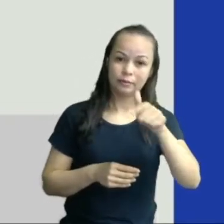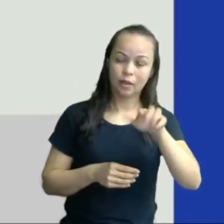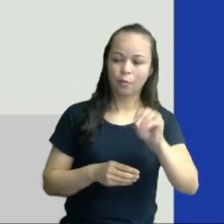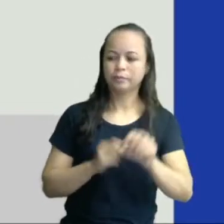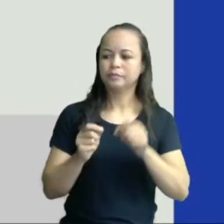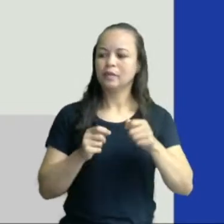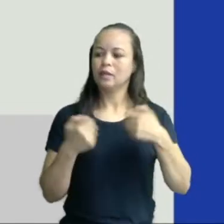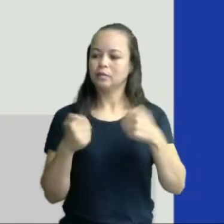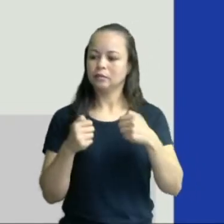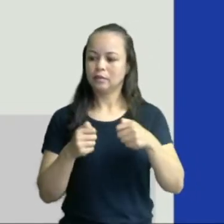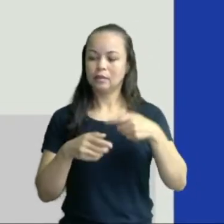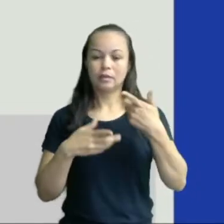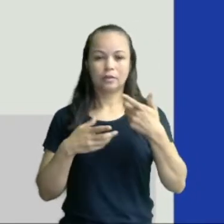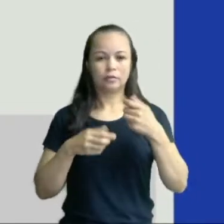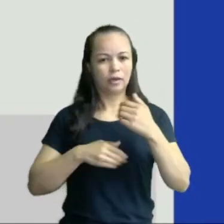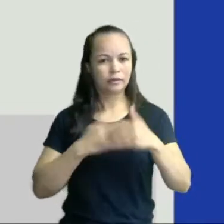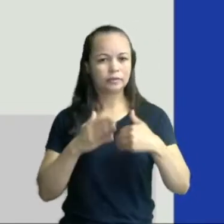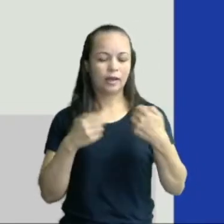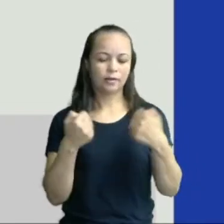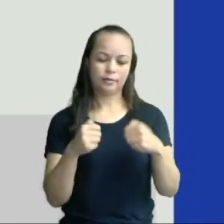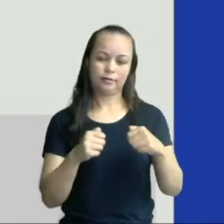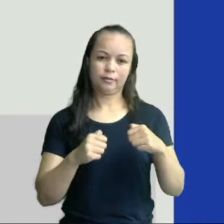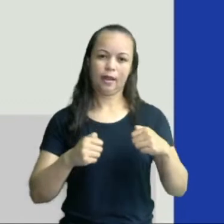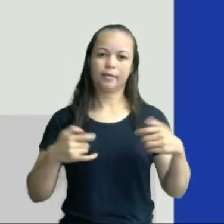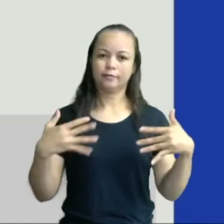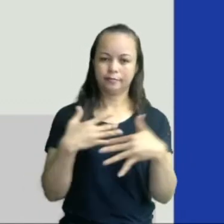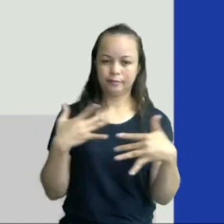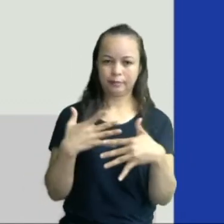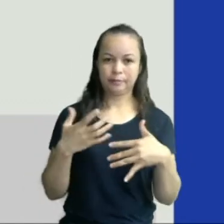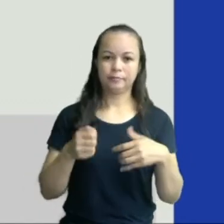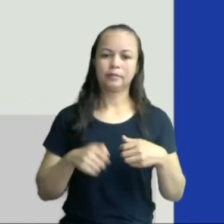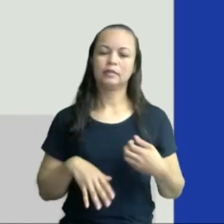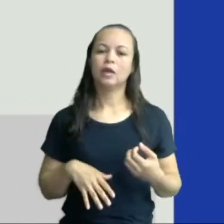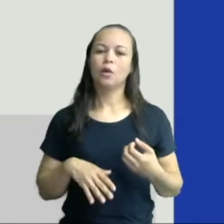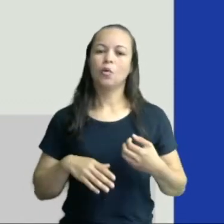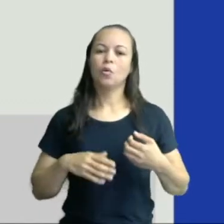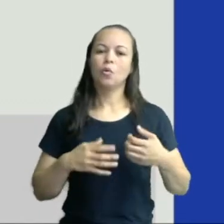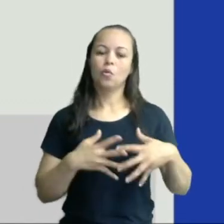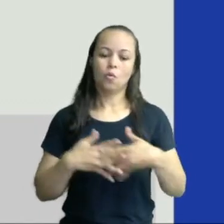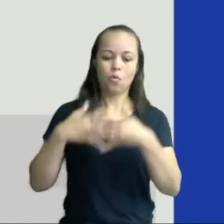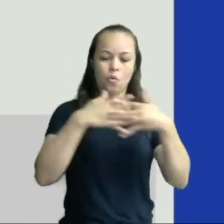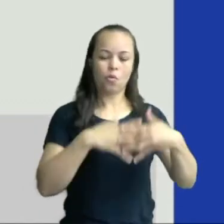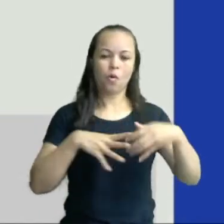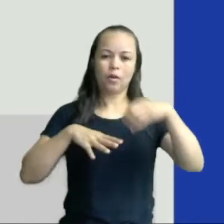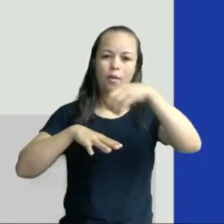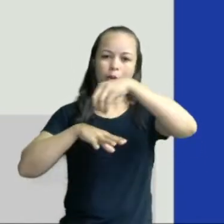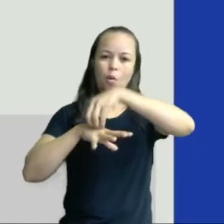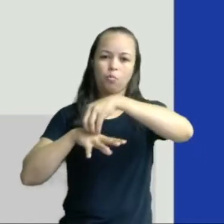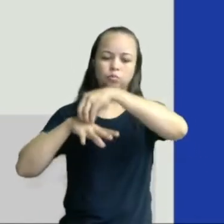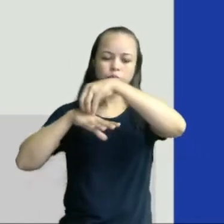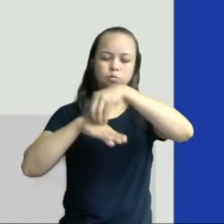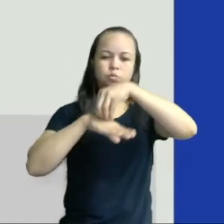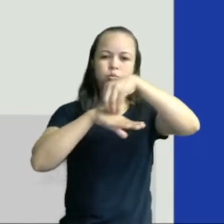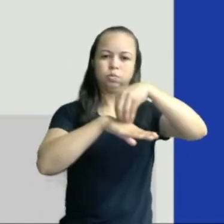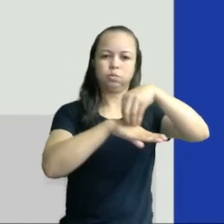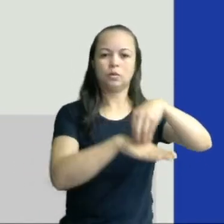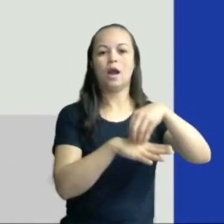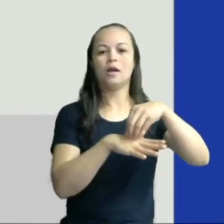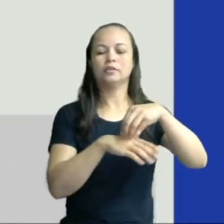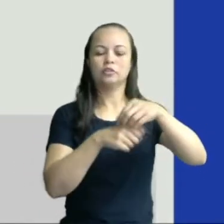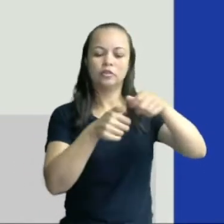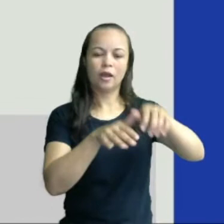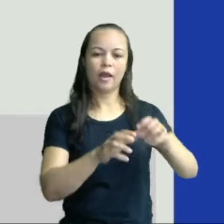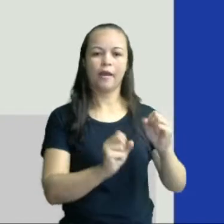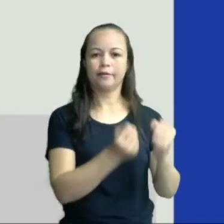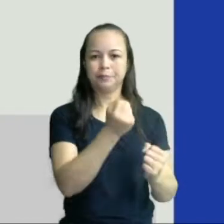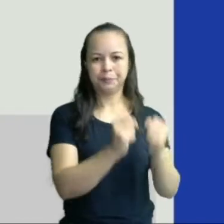a atender às necessidades da cidade. O caminhão de algodão, ele vem, ó, e ele descarrega na